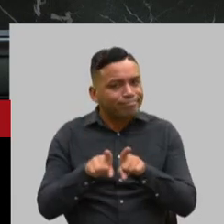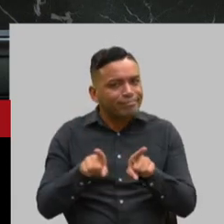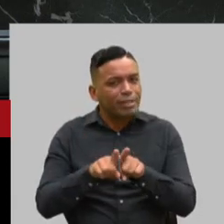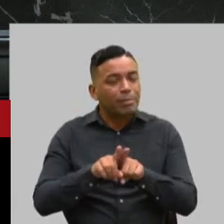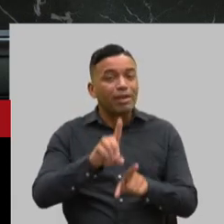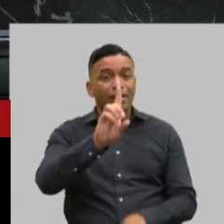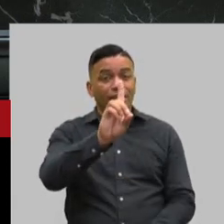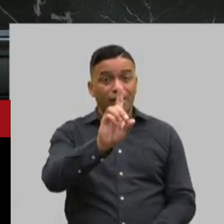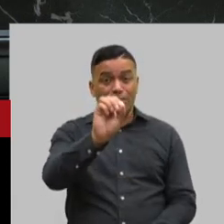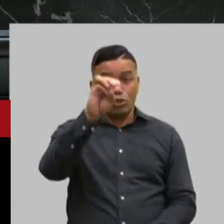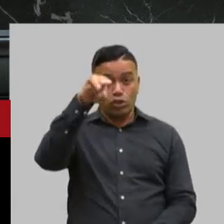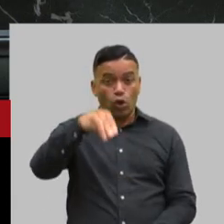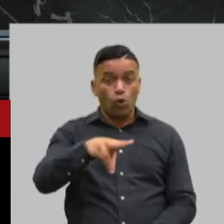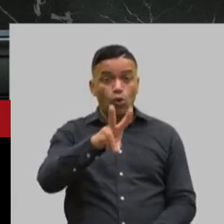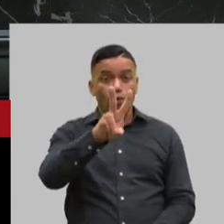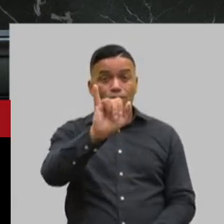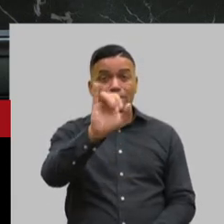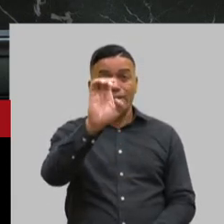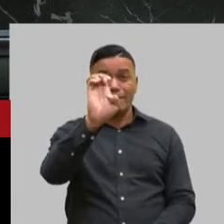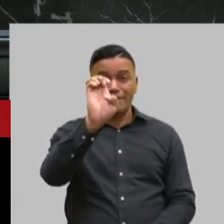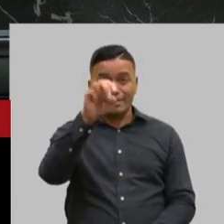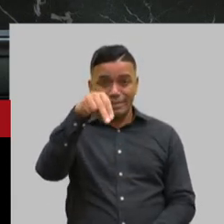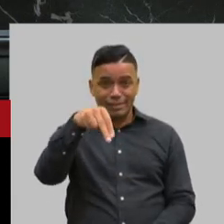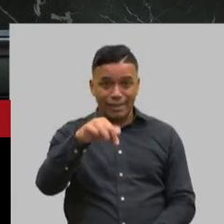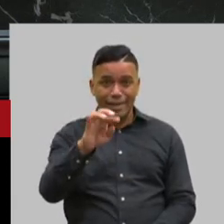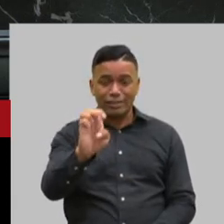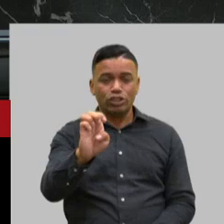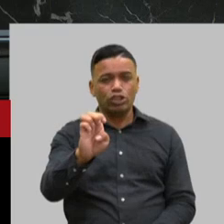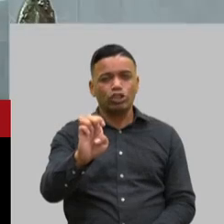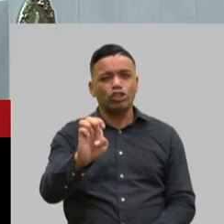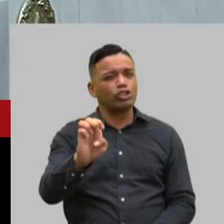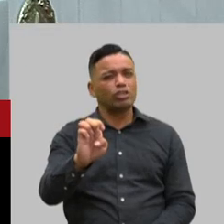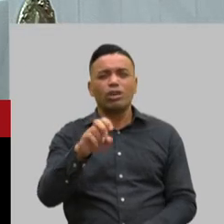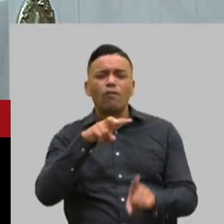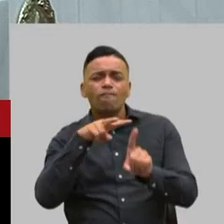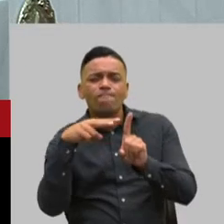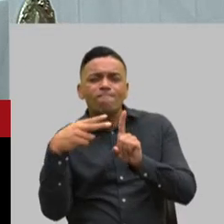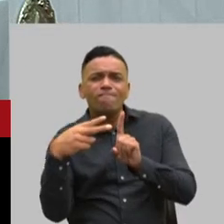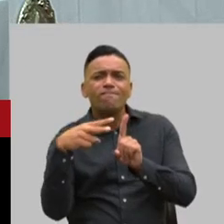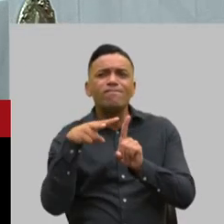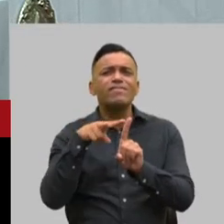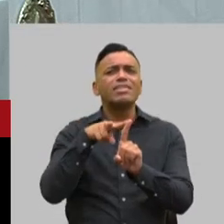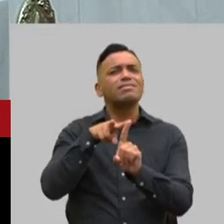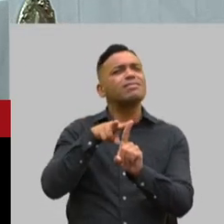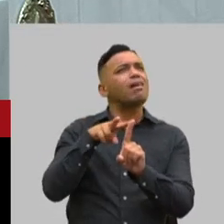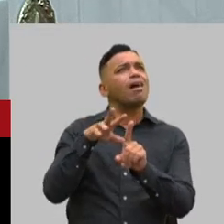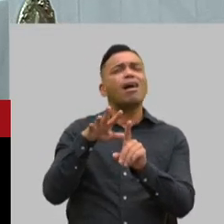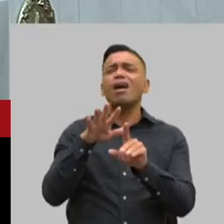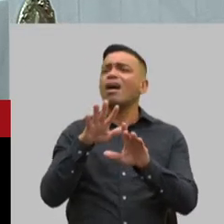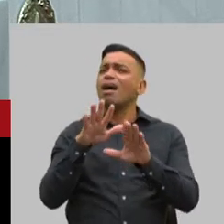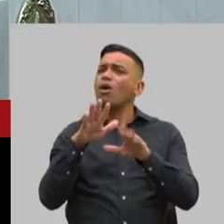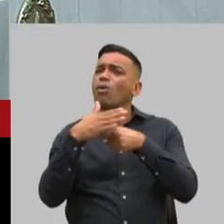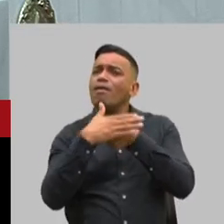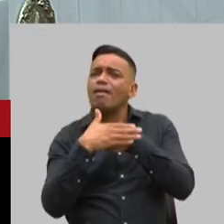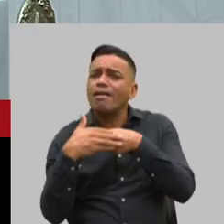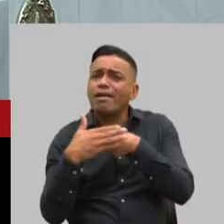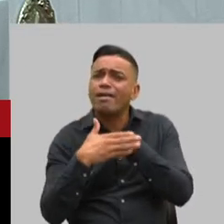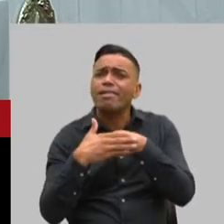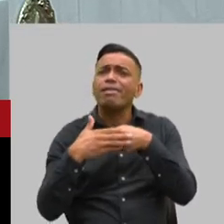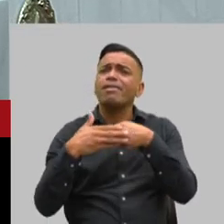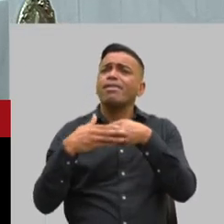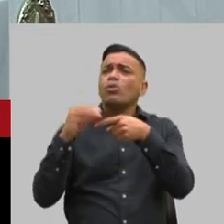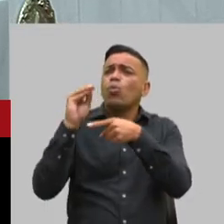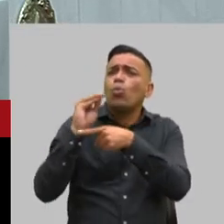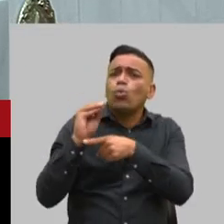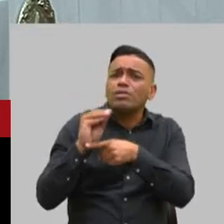Vicente tem um olhar atento, cuidadoso às pessoas que moram nas regiões de vilas